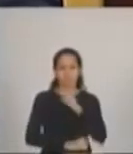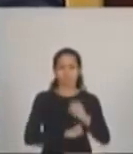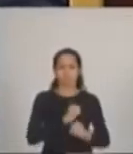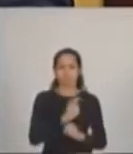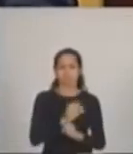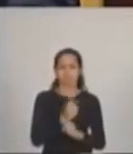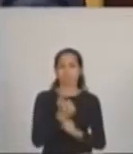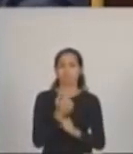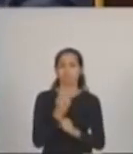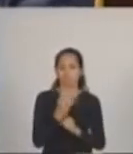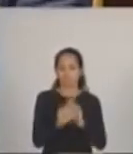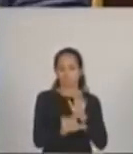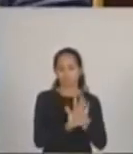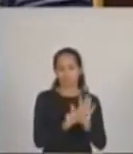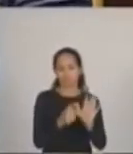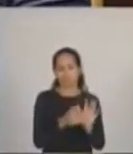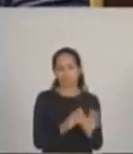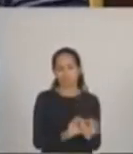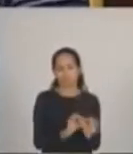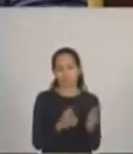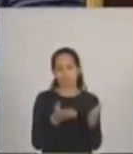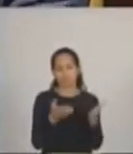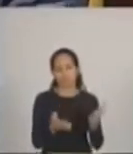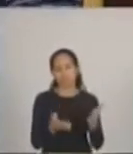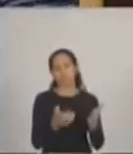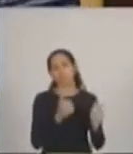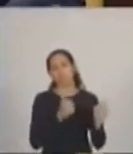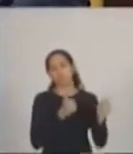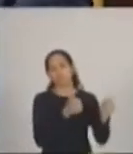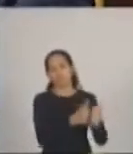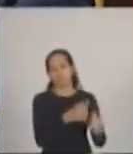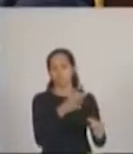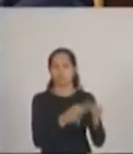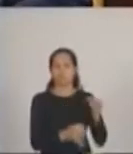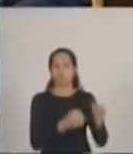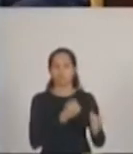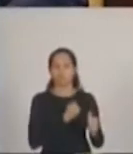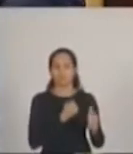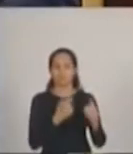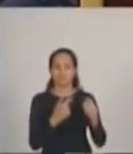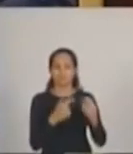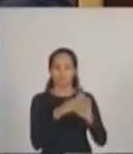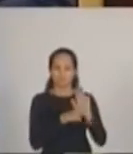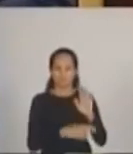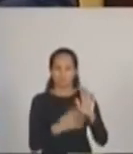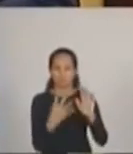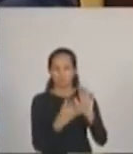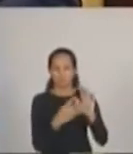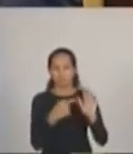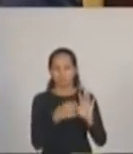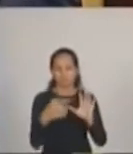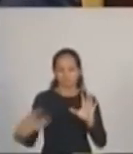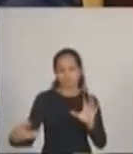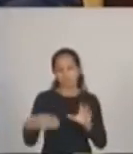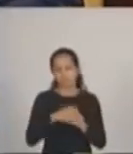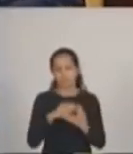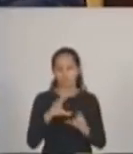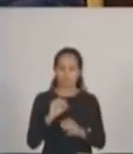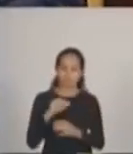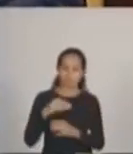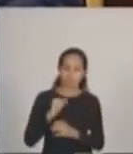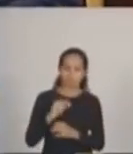788/2014, concedendo ao Tribunal de Justiça, em seu artigo 4º, o poder de integrar comarcas por